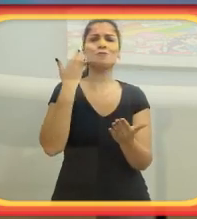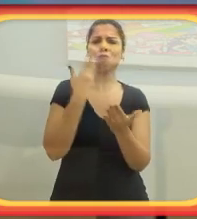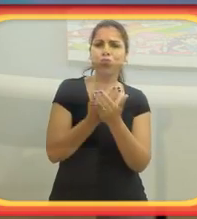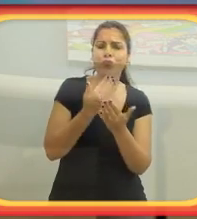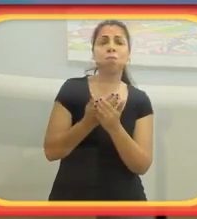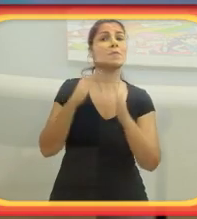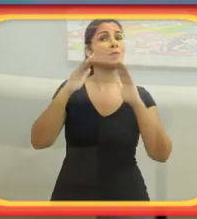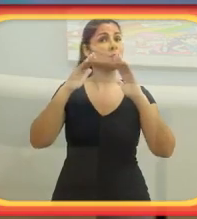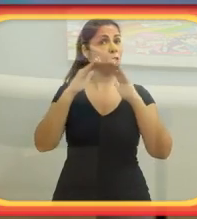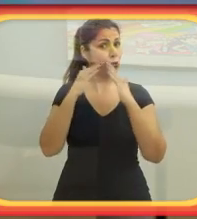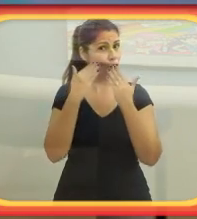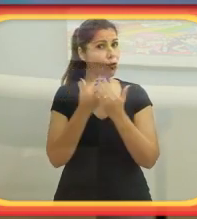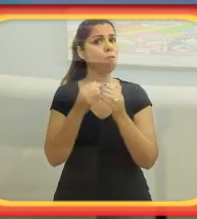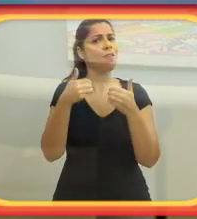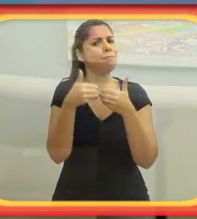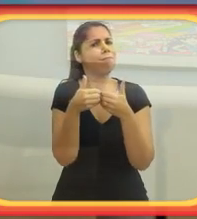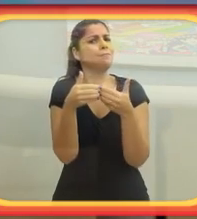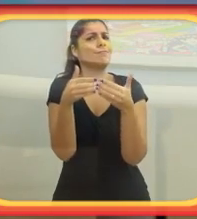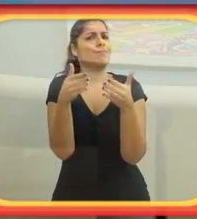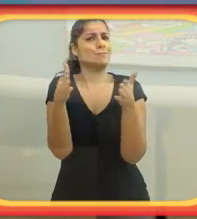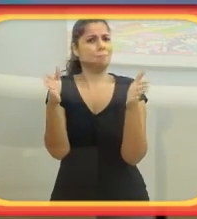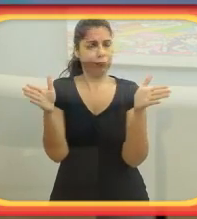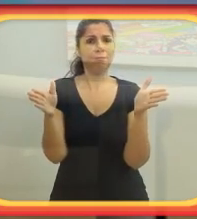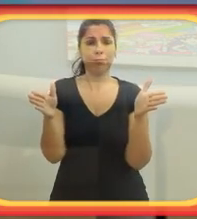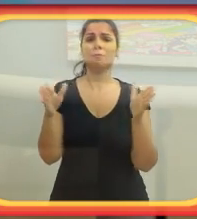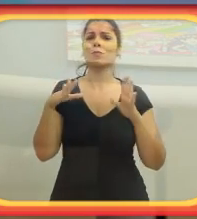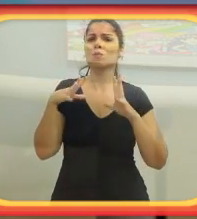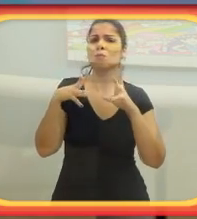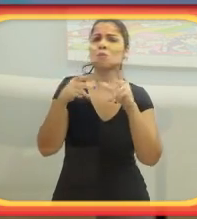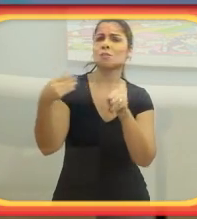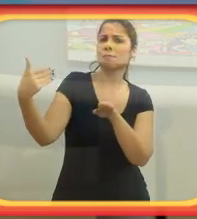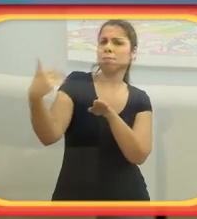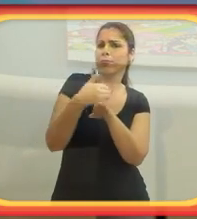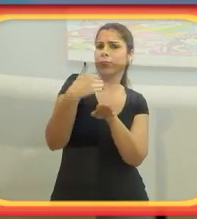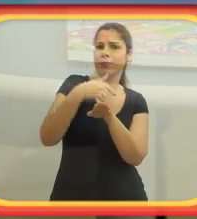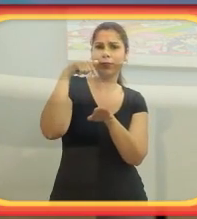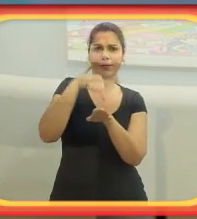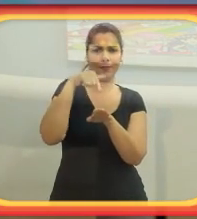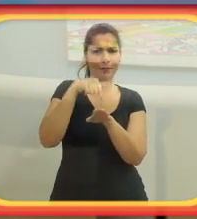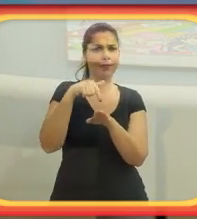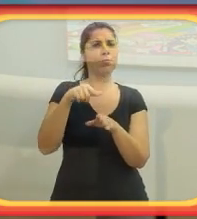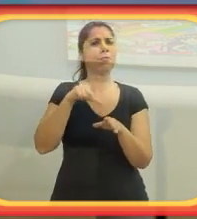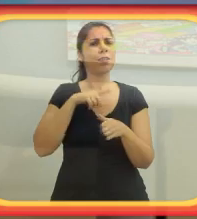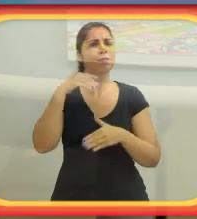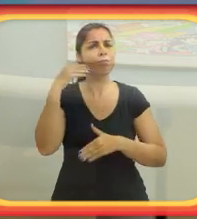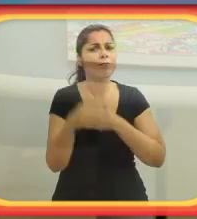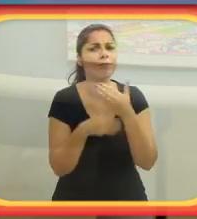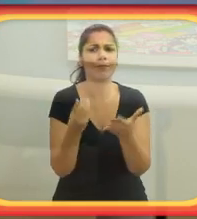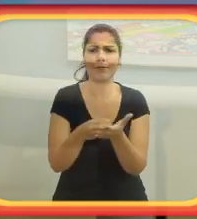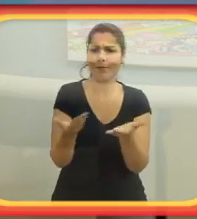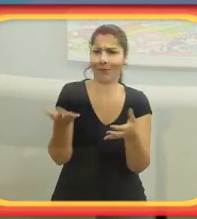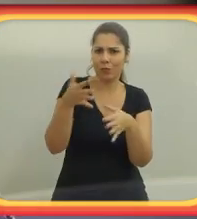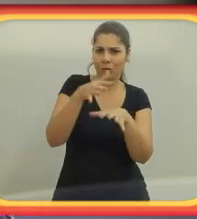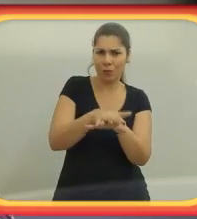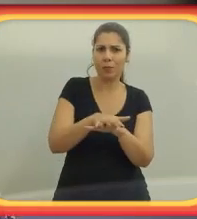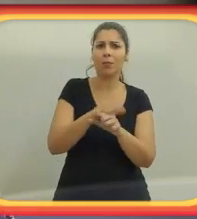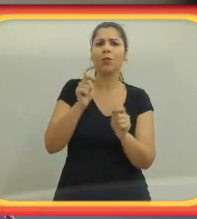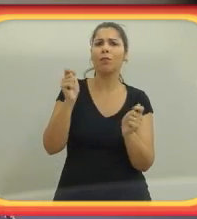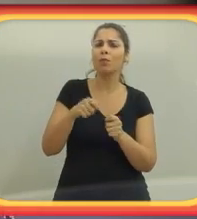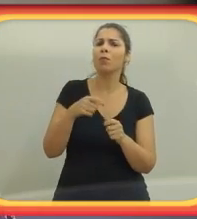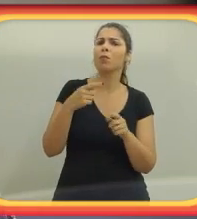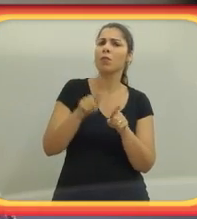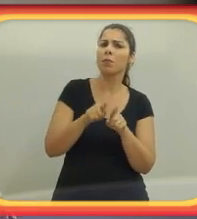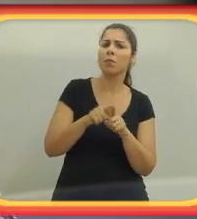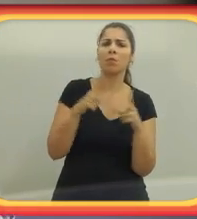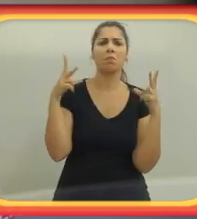que as escolas se adaptem, que as escolas estudem, que as escolas estejam abertas e que todos que participam desse processo